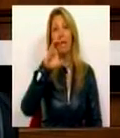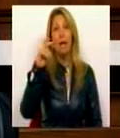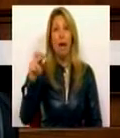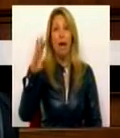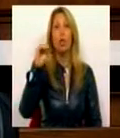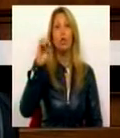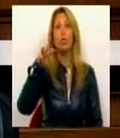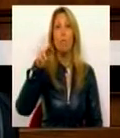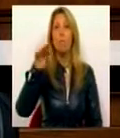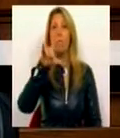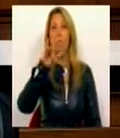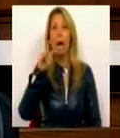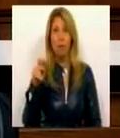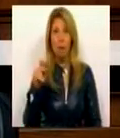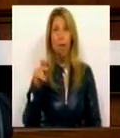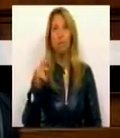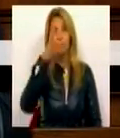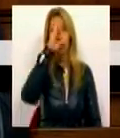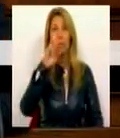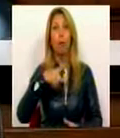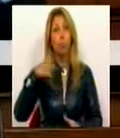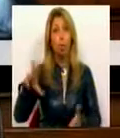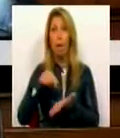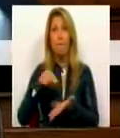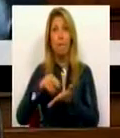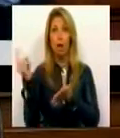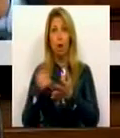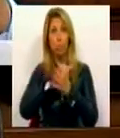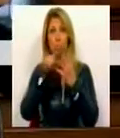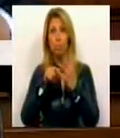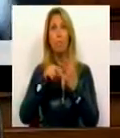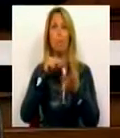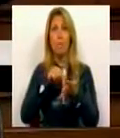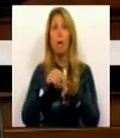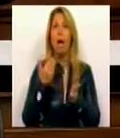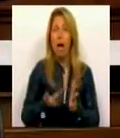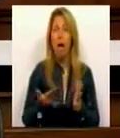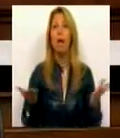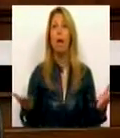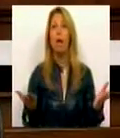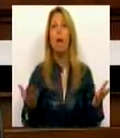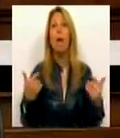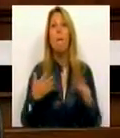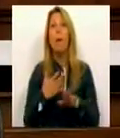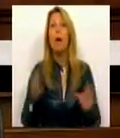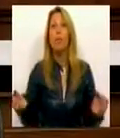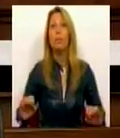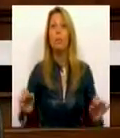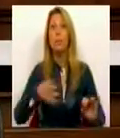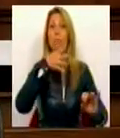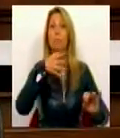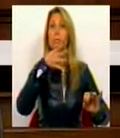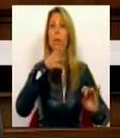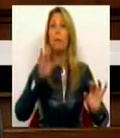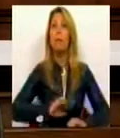presença em todas, como saberão, não ter depois, ou não tinha até agora, uma interlocução clara no plano